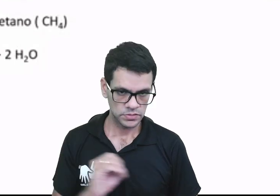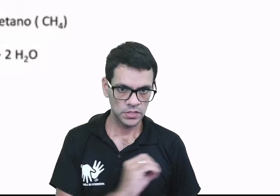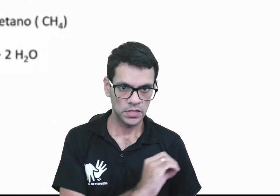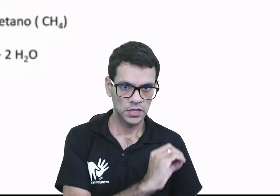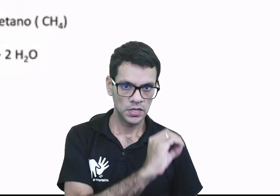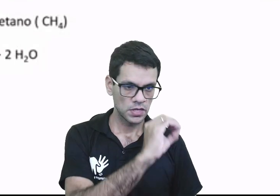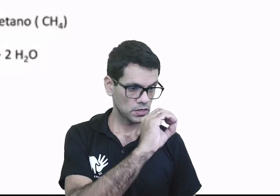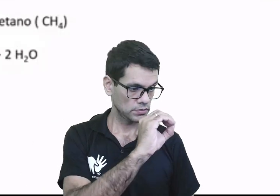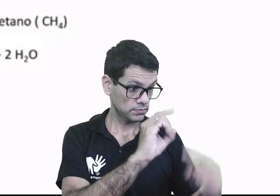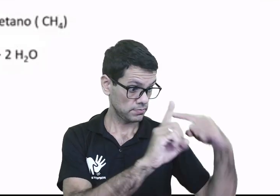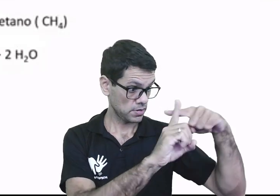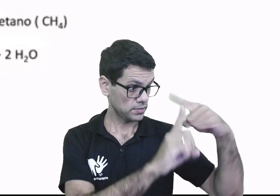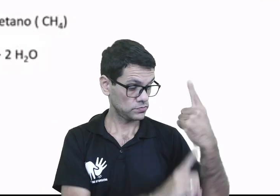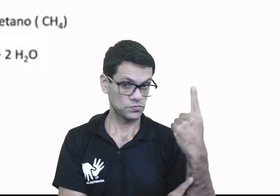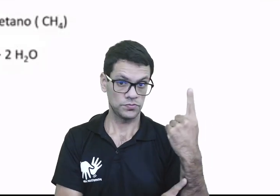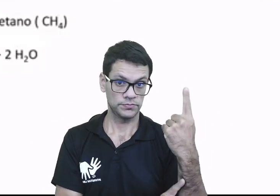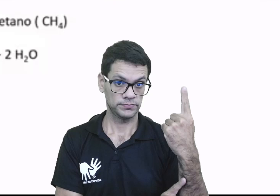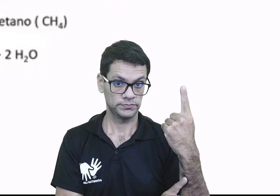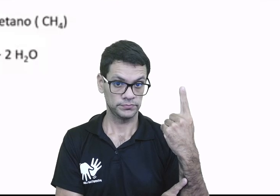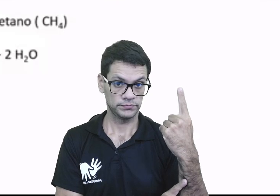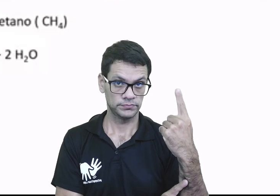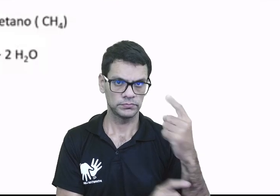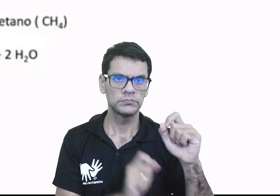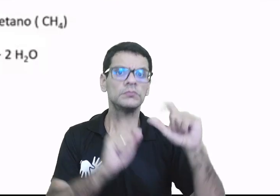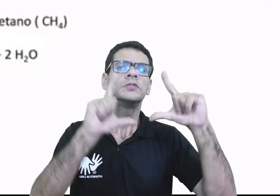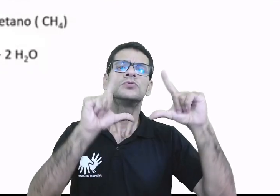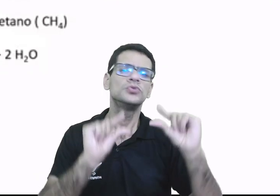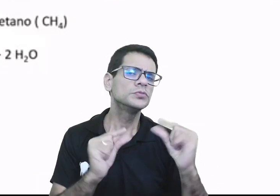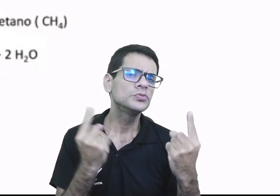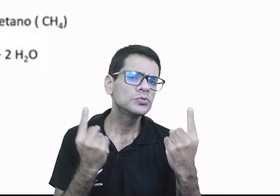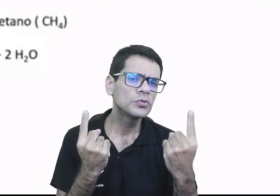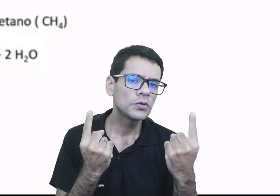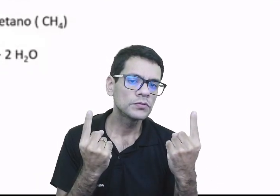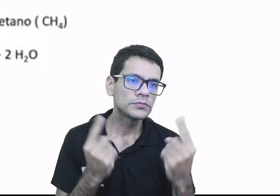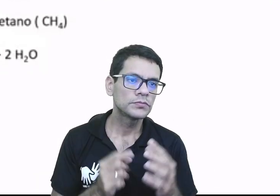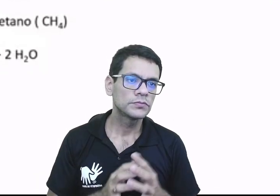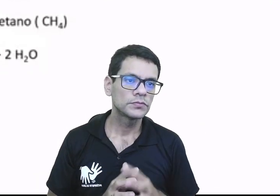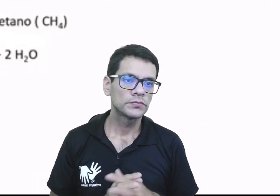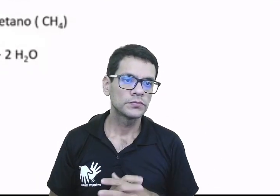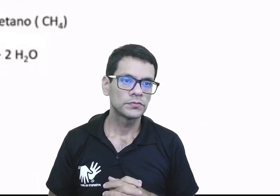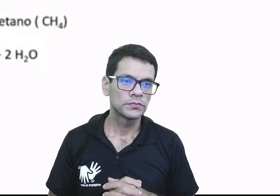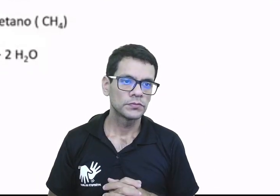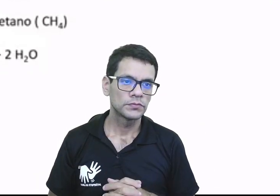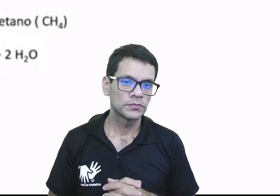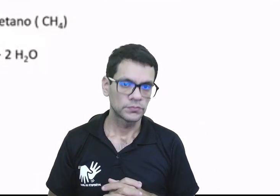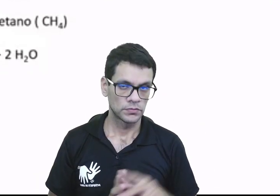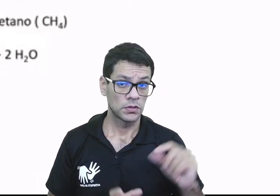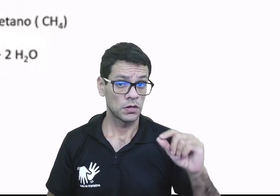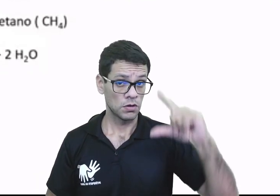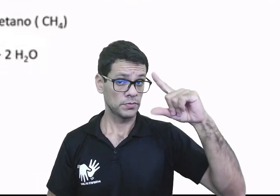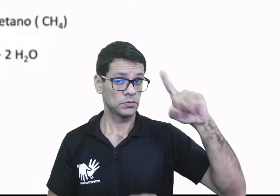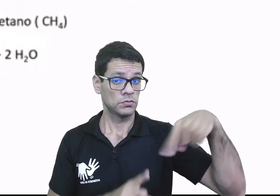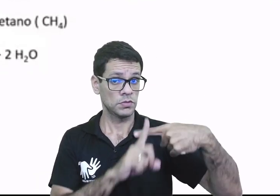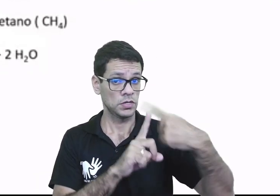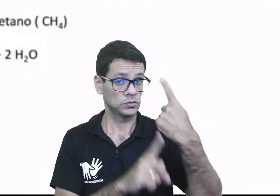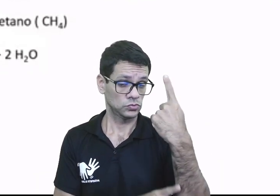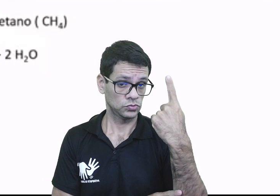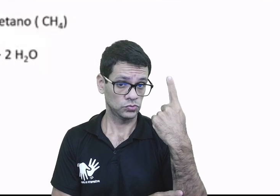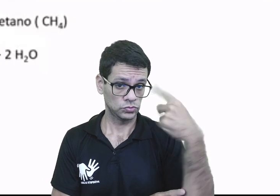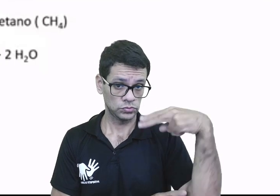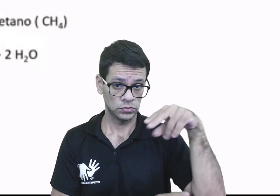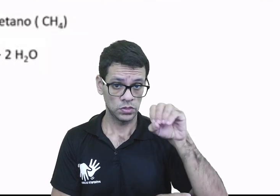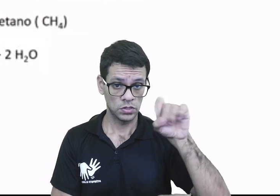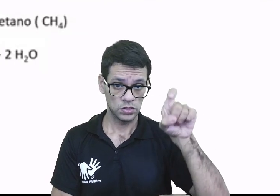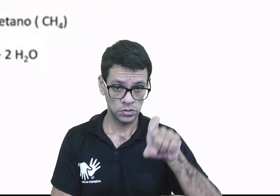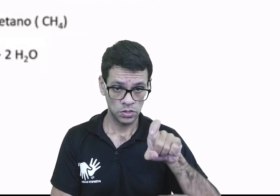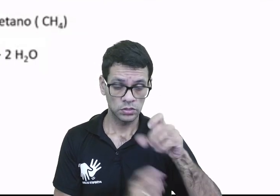tempo, para mais 1. Aumentou ou diminuiu? Vamos lá. Aumentou o NOx, né? Se aumentou o